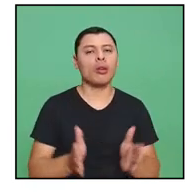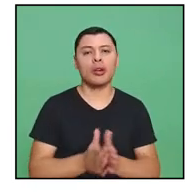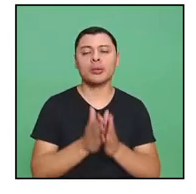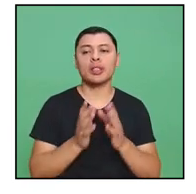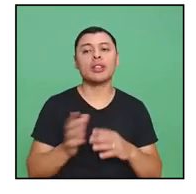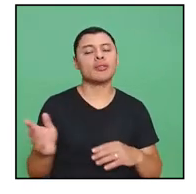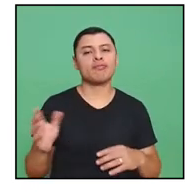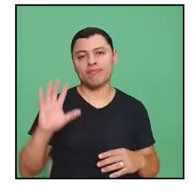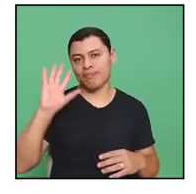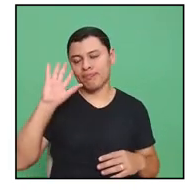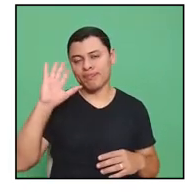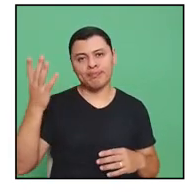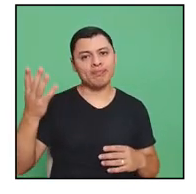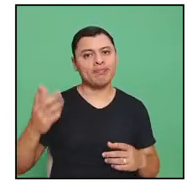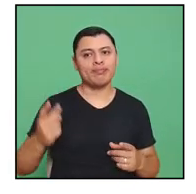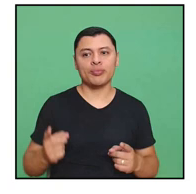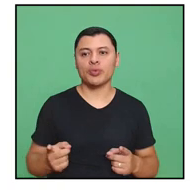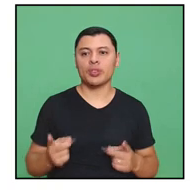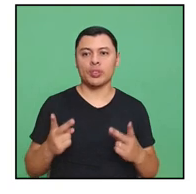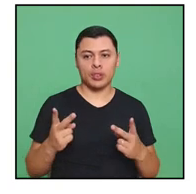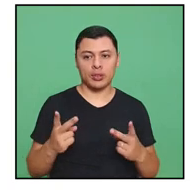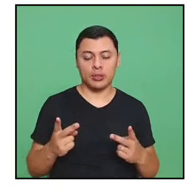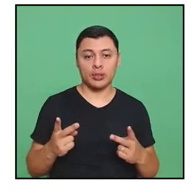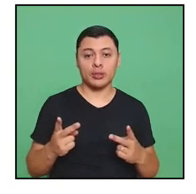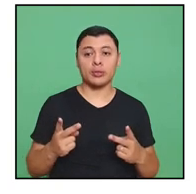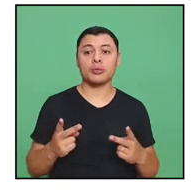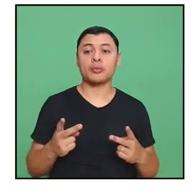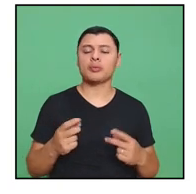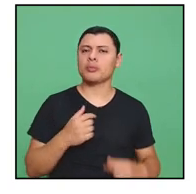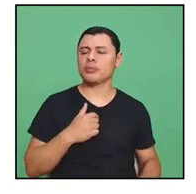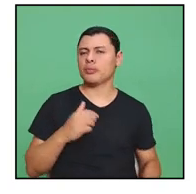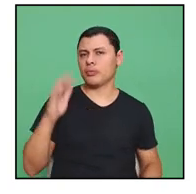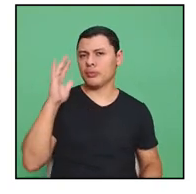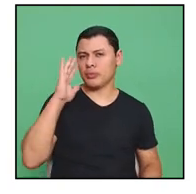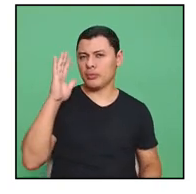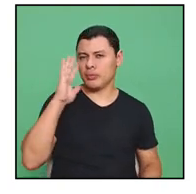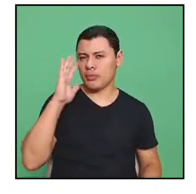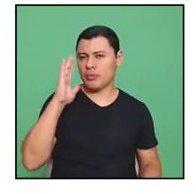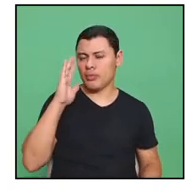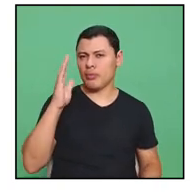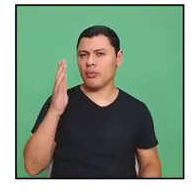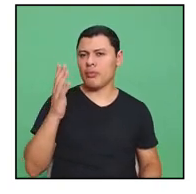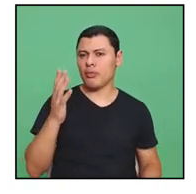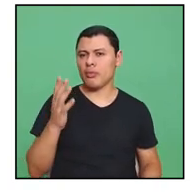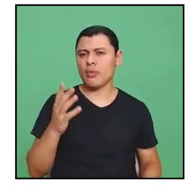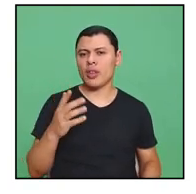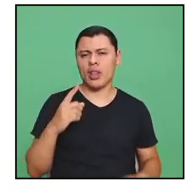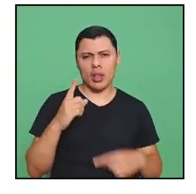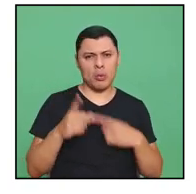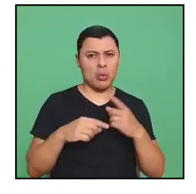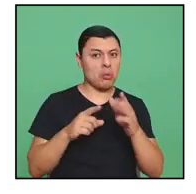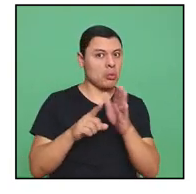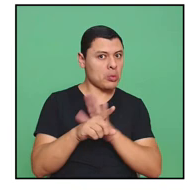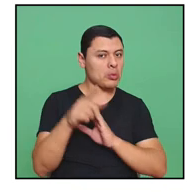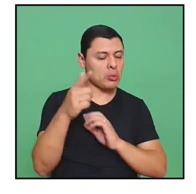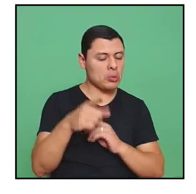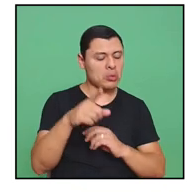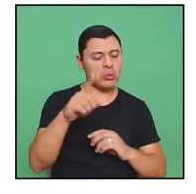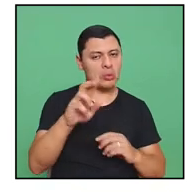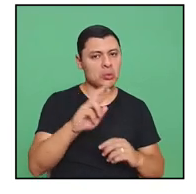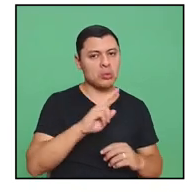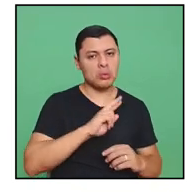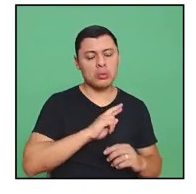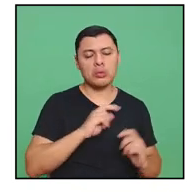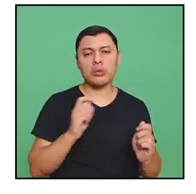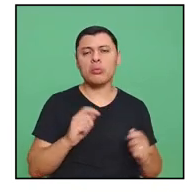tomar essa ação. Aí eu fico pensando, assim, só não é, acho que depois eu jogo para você também de novo, mas pensar sobre